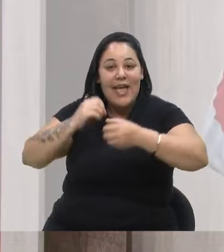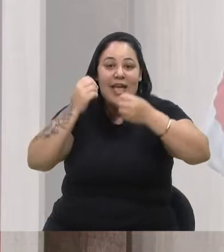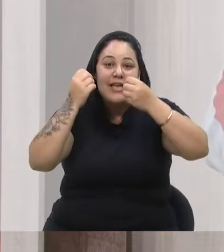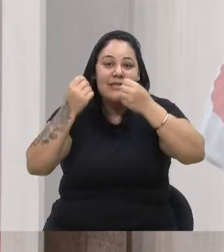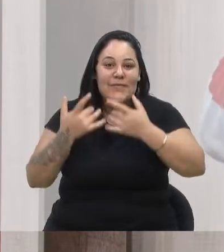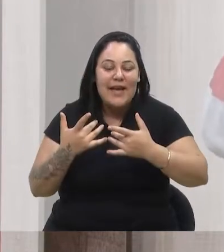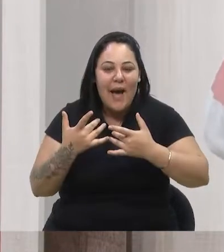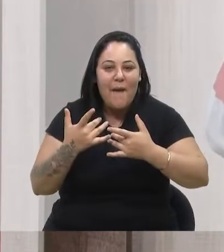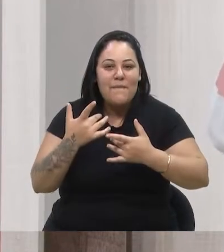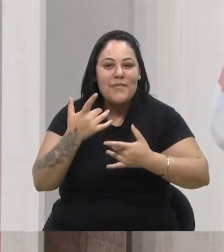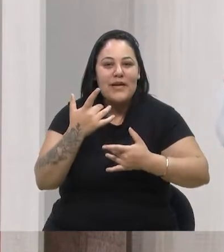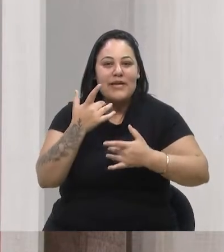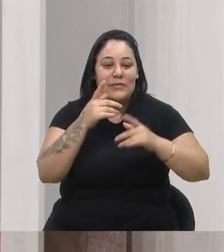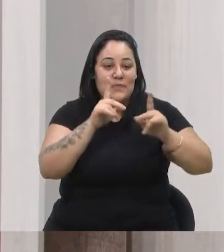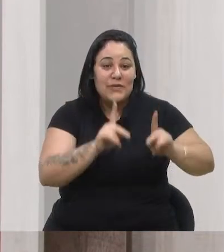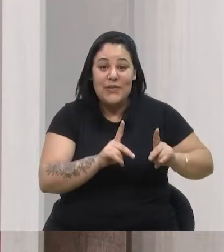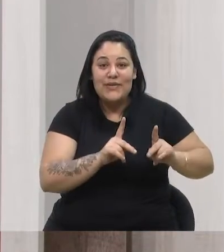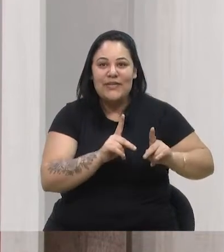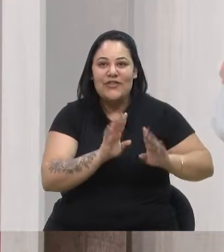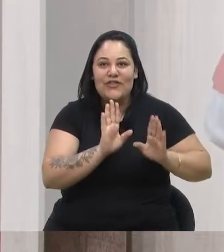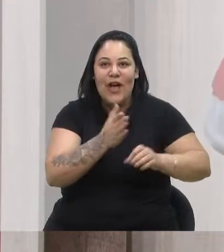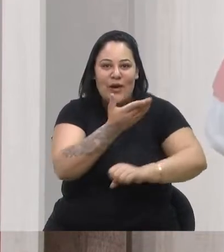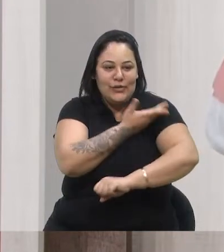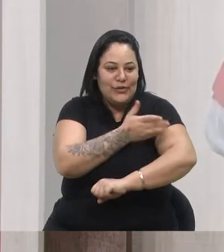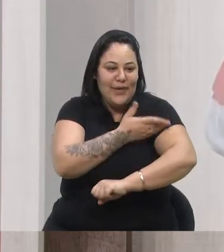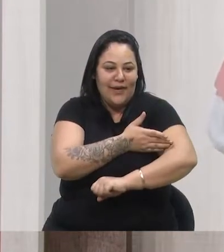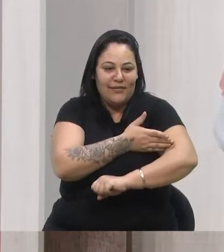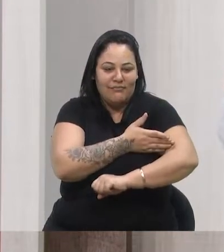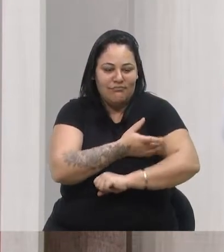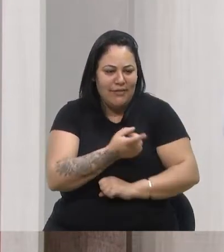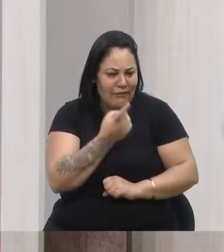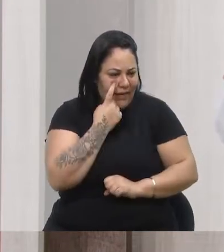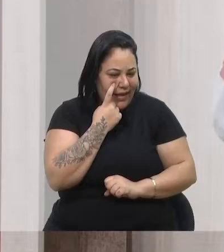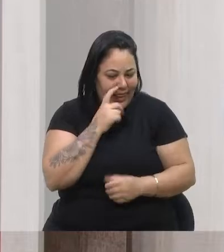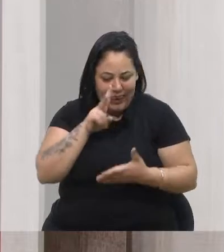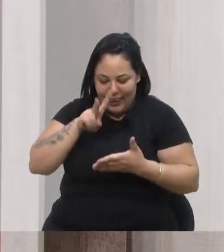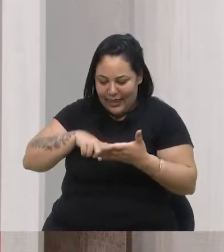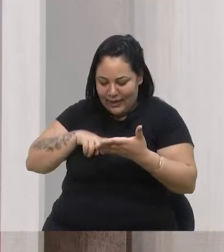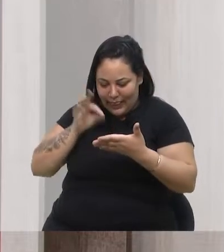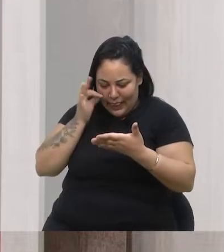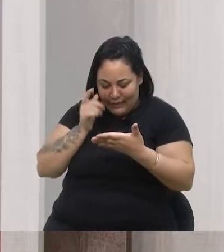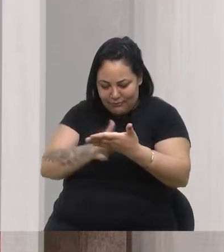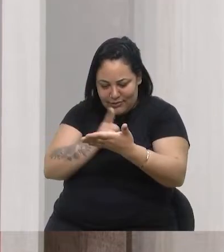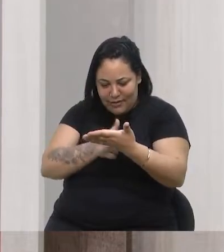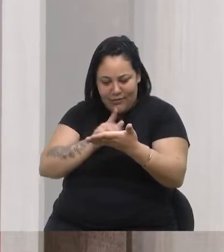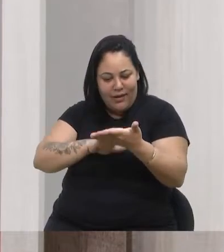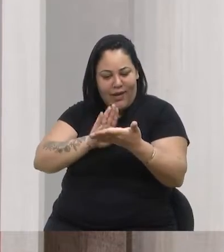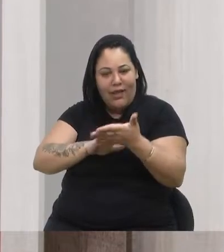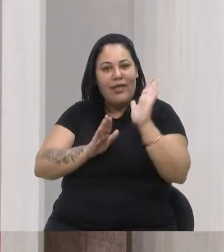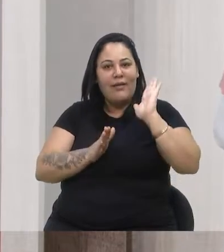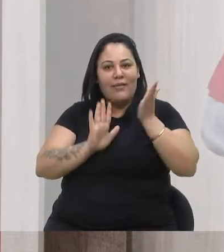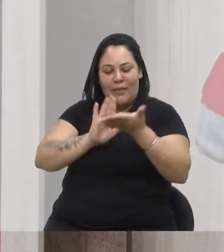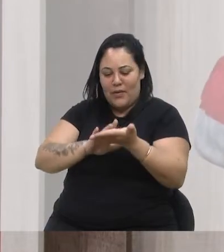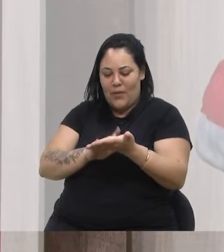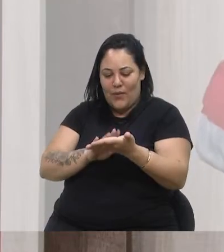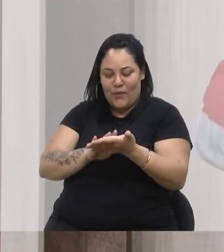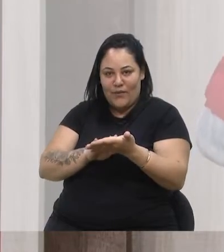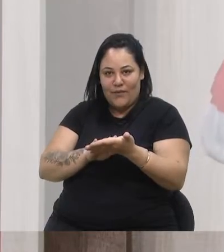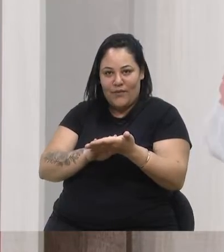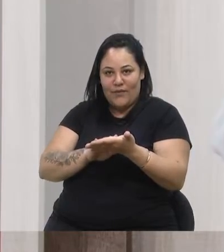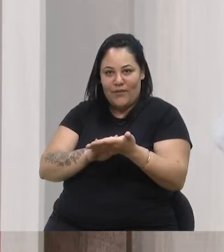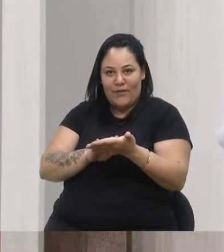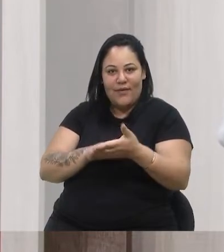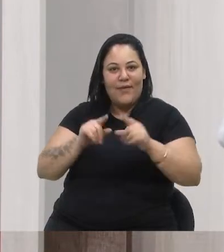Marta, explicar para o pessoal que está acostumado a me ver lendo trechos de livros físicos ou até